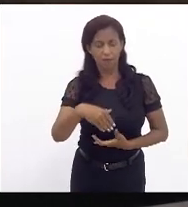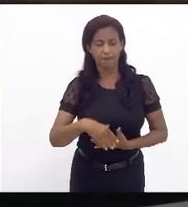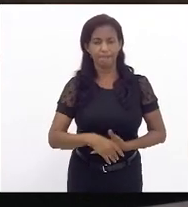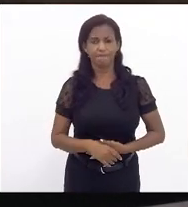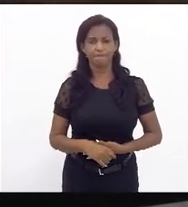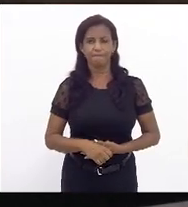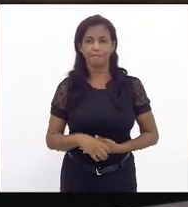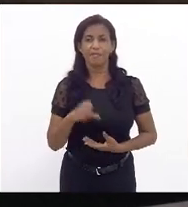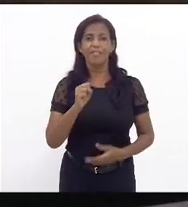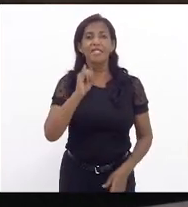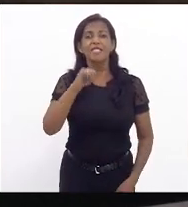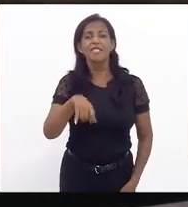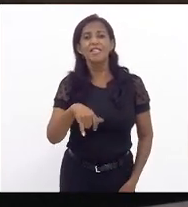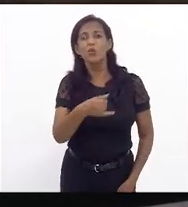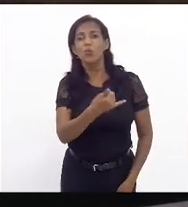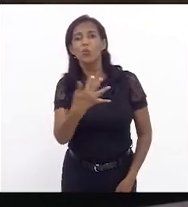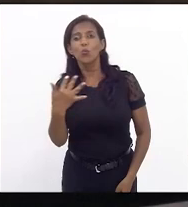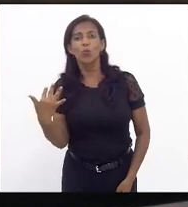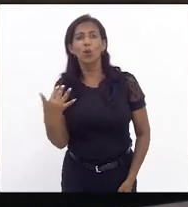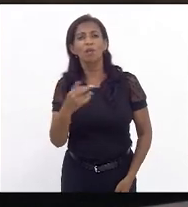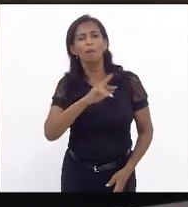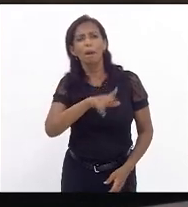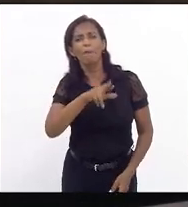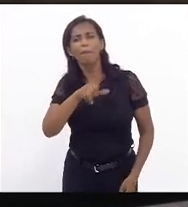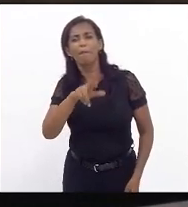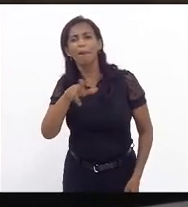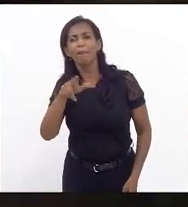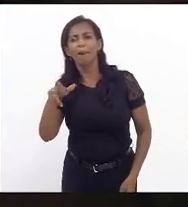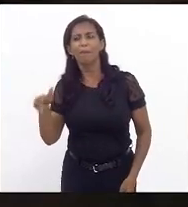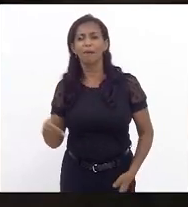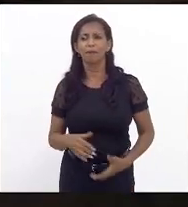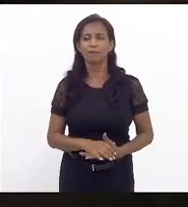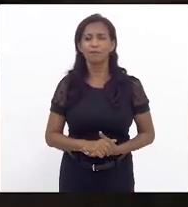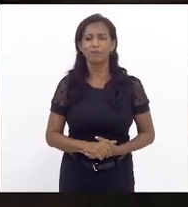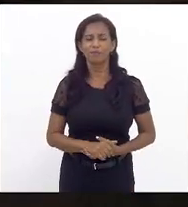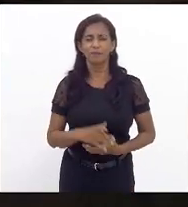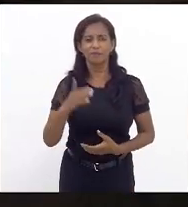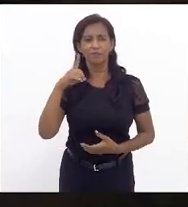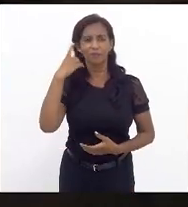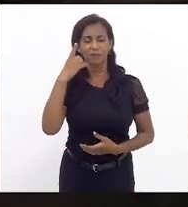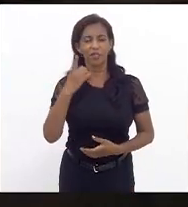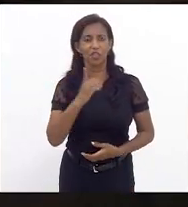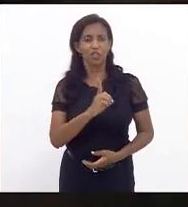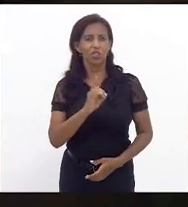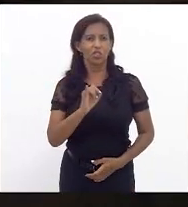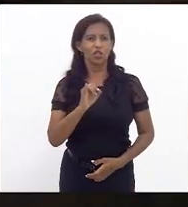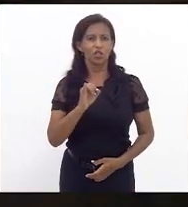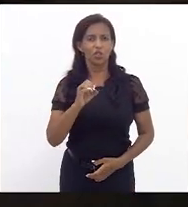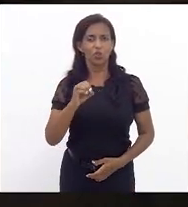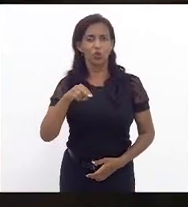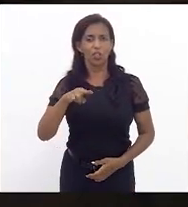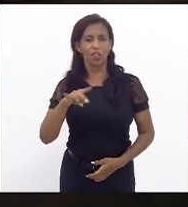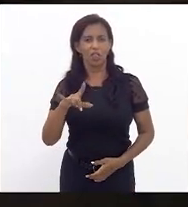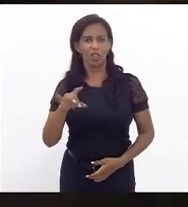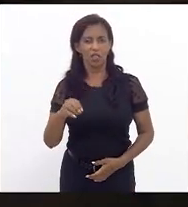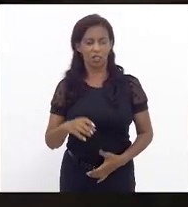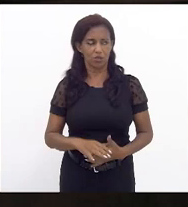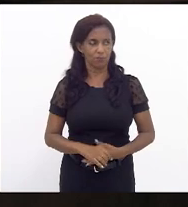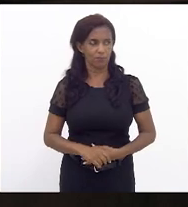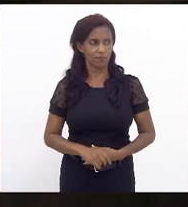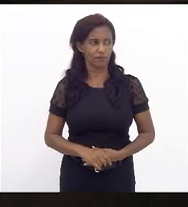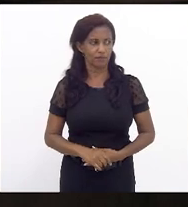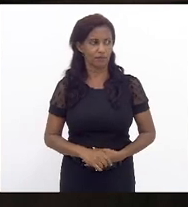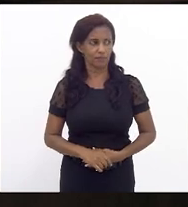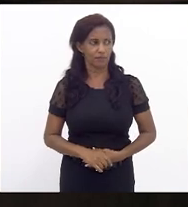sim. Quantas sim. Vezes? Quantas vezes? Sim. Várias vezes. Duas vezes. Deputado Dionísio Lins. Deputado